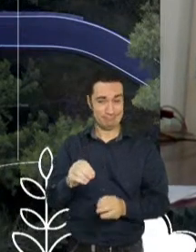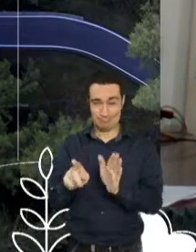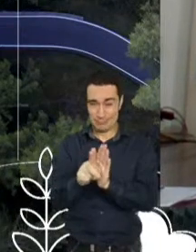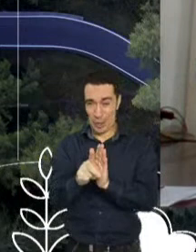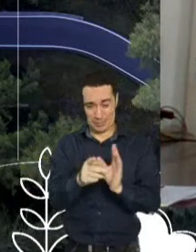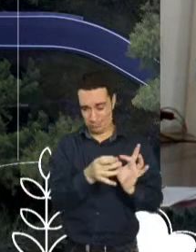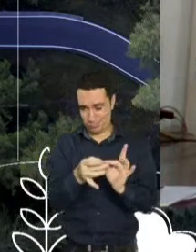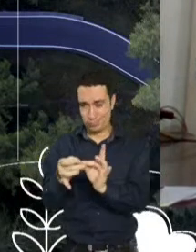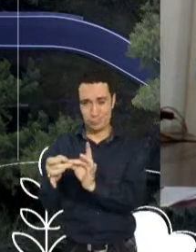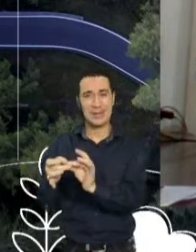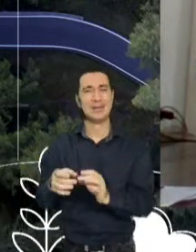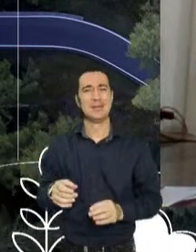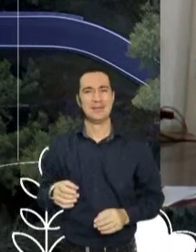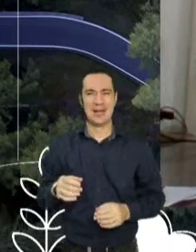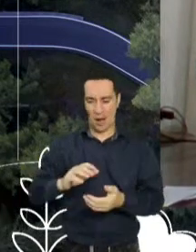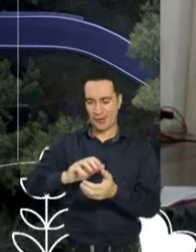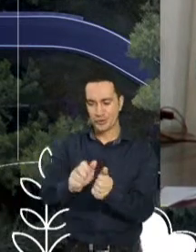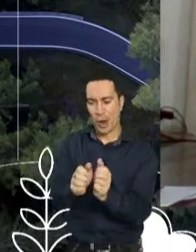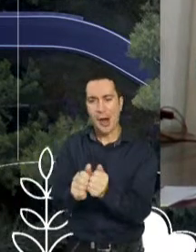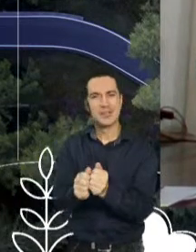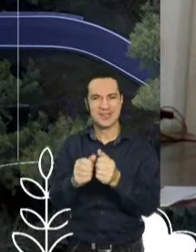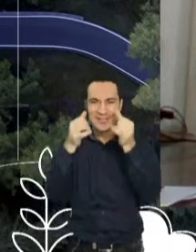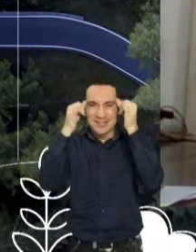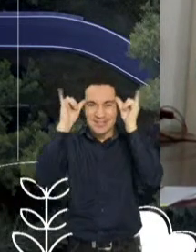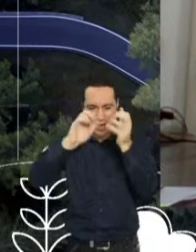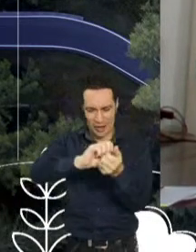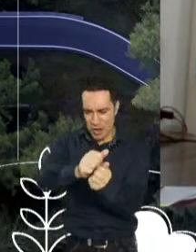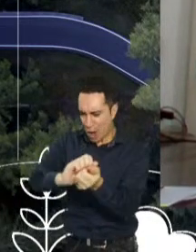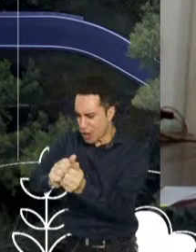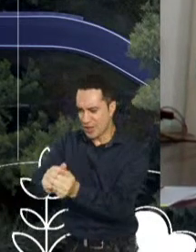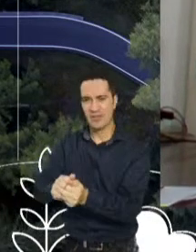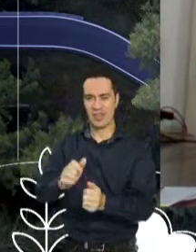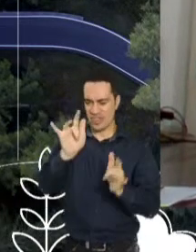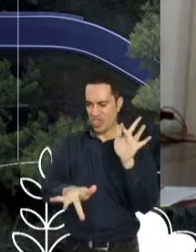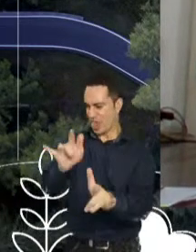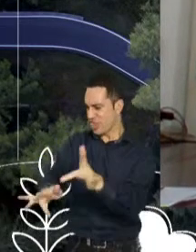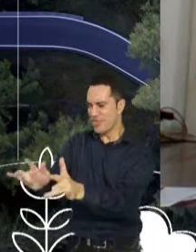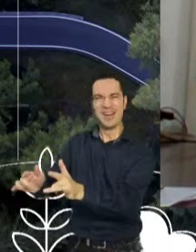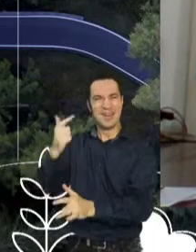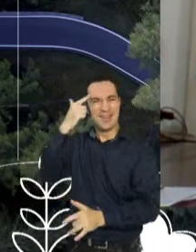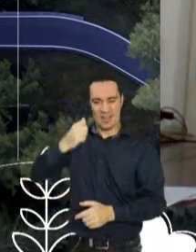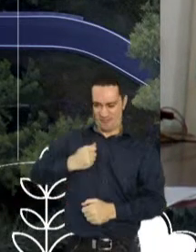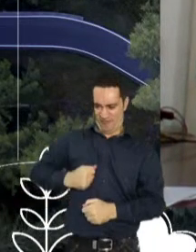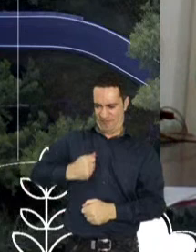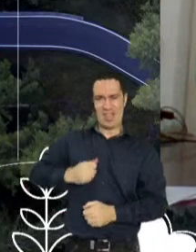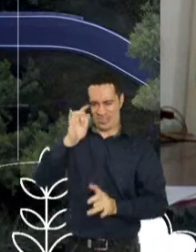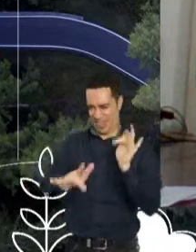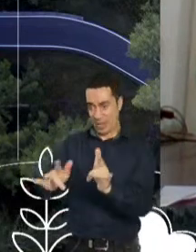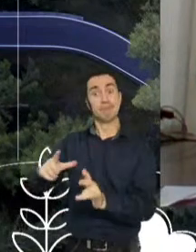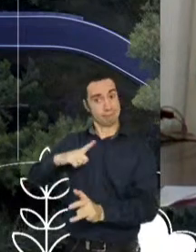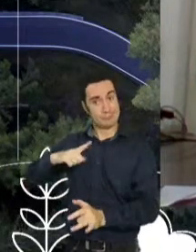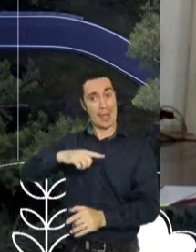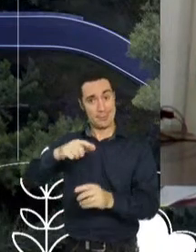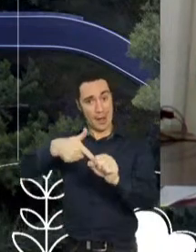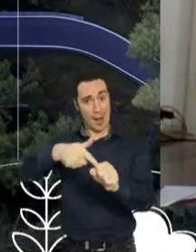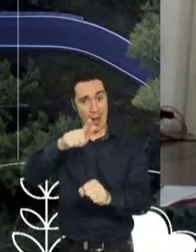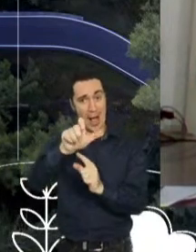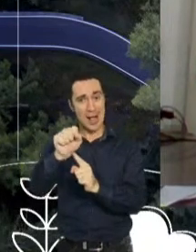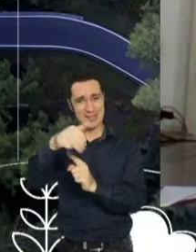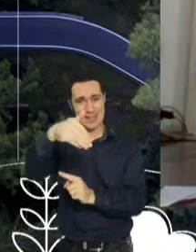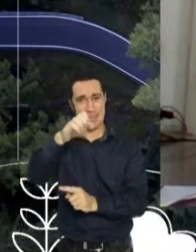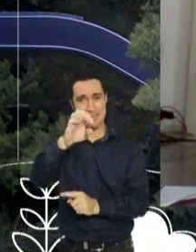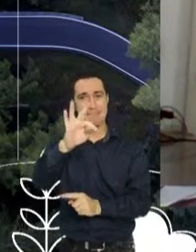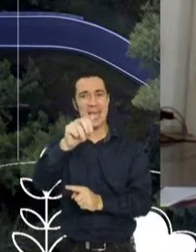no pasto, porque durante a degradação das bactérias no rumen, você elimina muito metano como produto